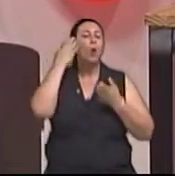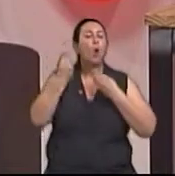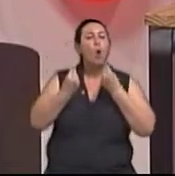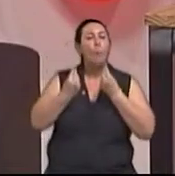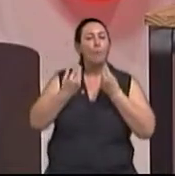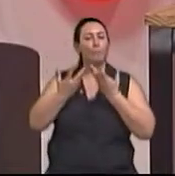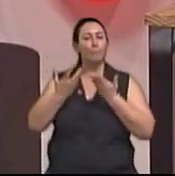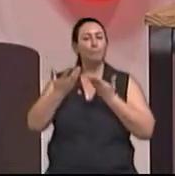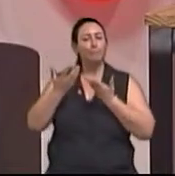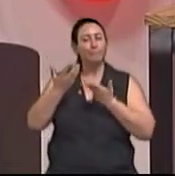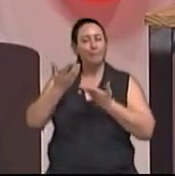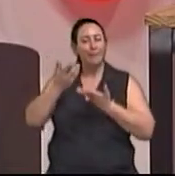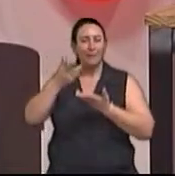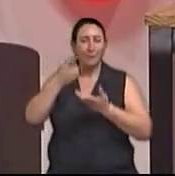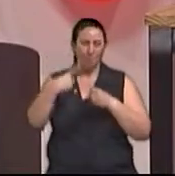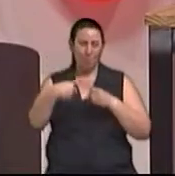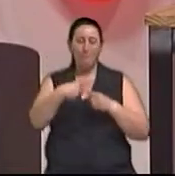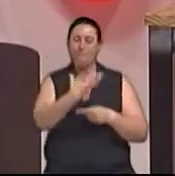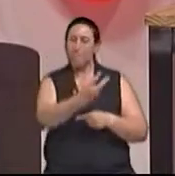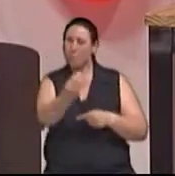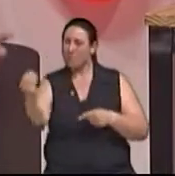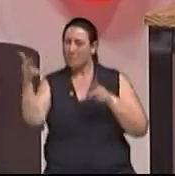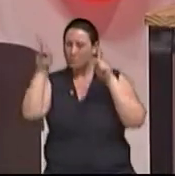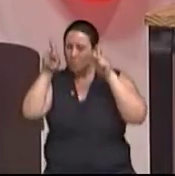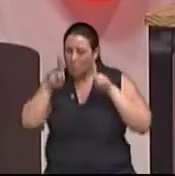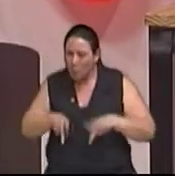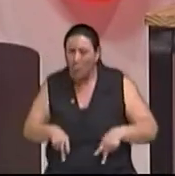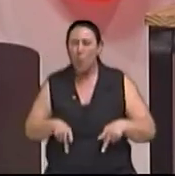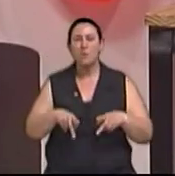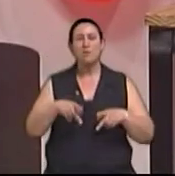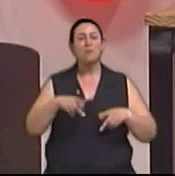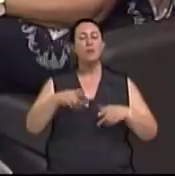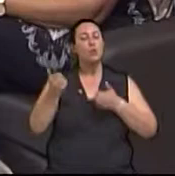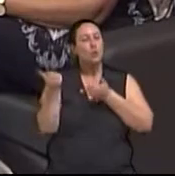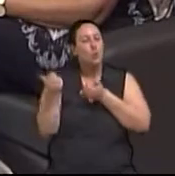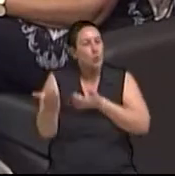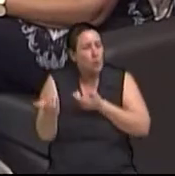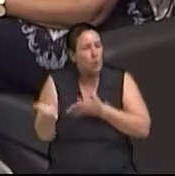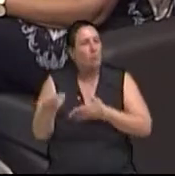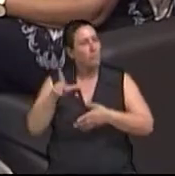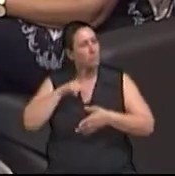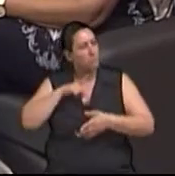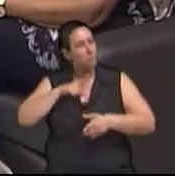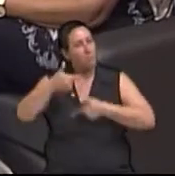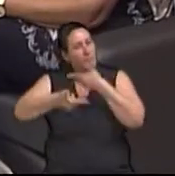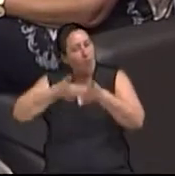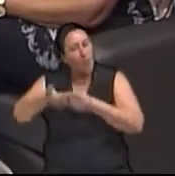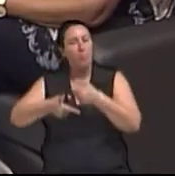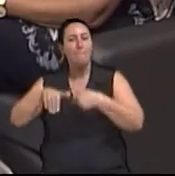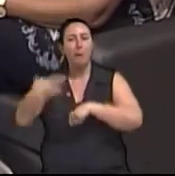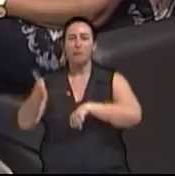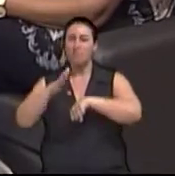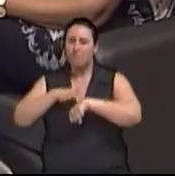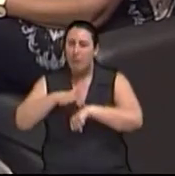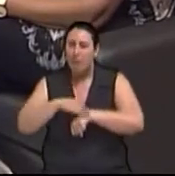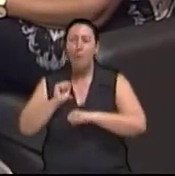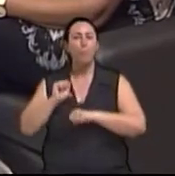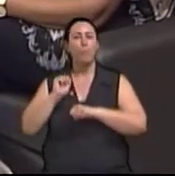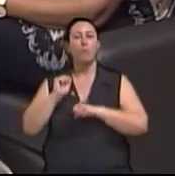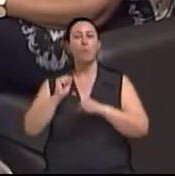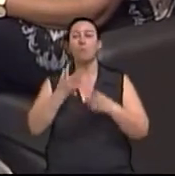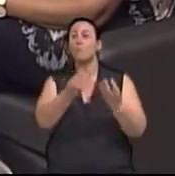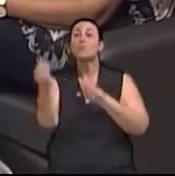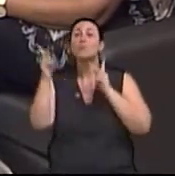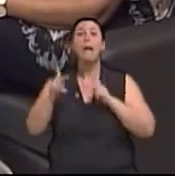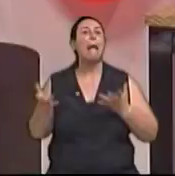hoje né Isabel que as pessoas os jovens estão preparados para viver mais tempo eles estão querendo ficar mais